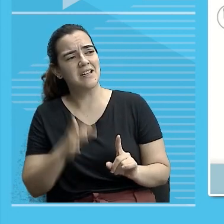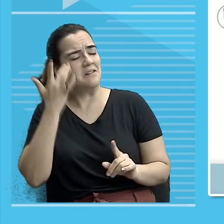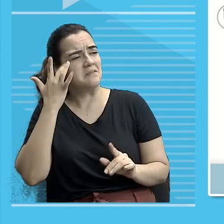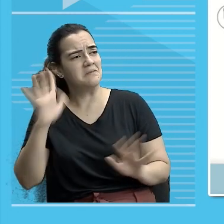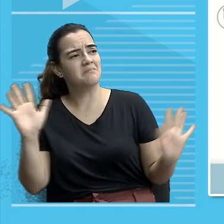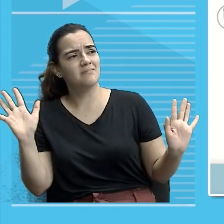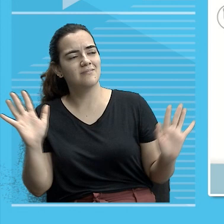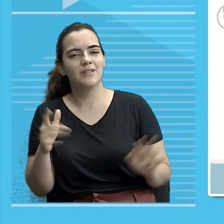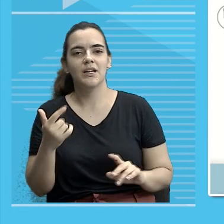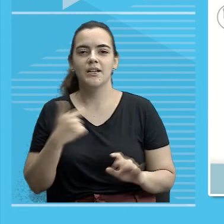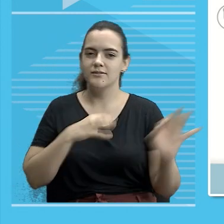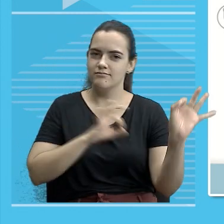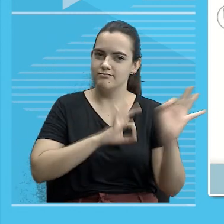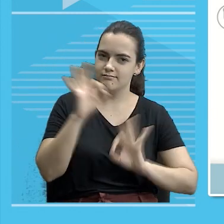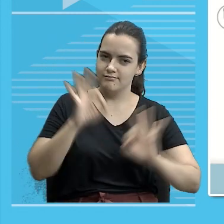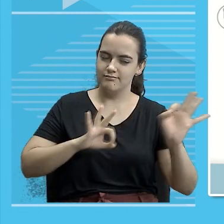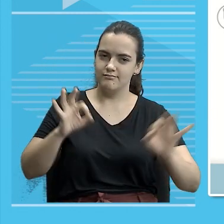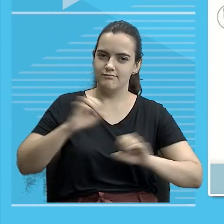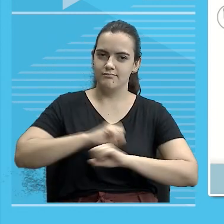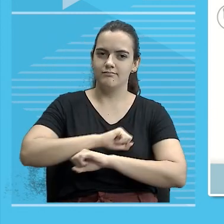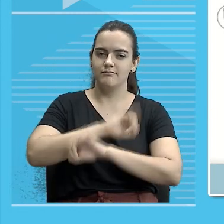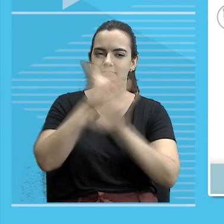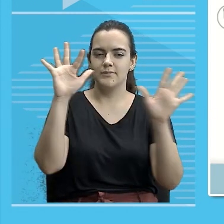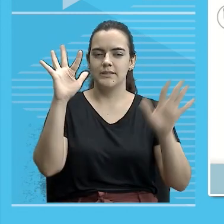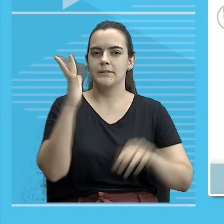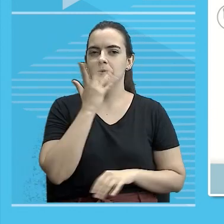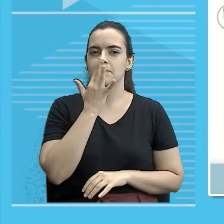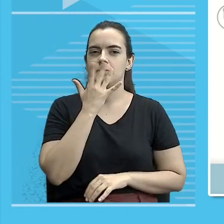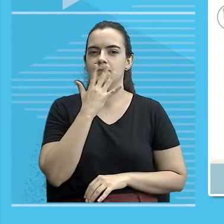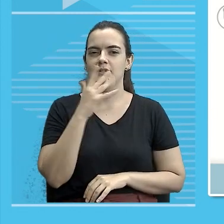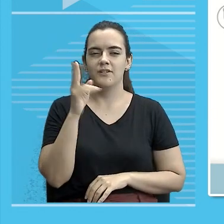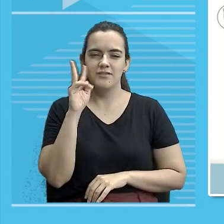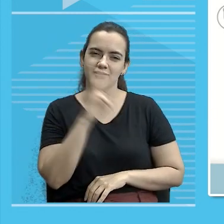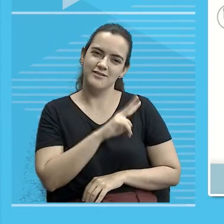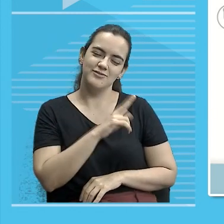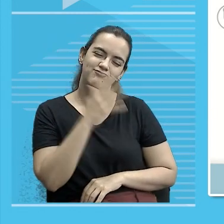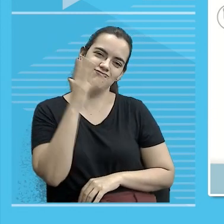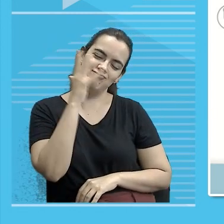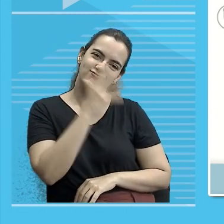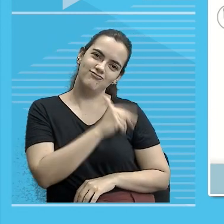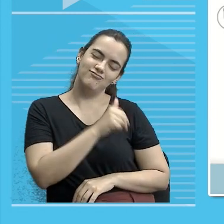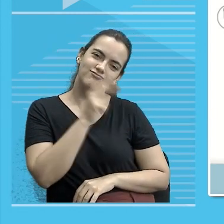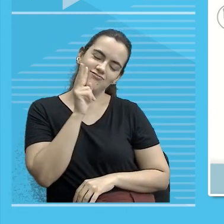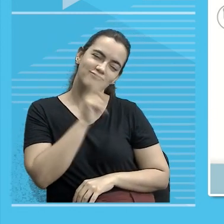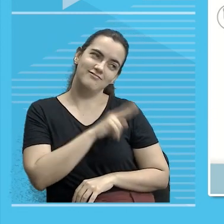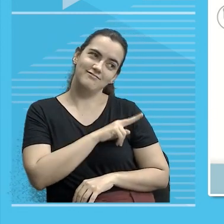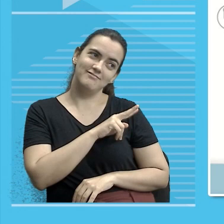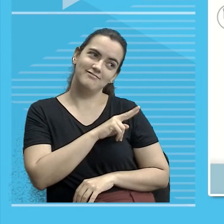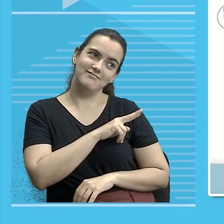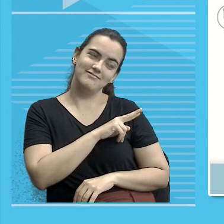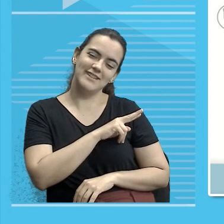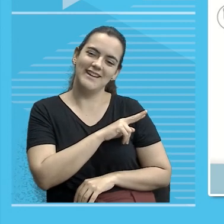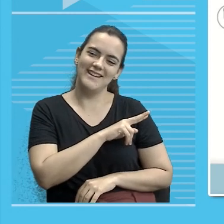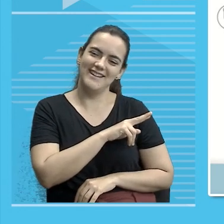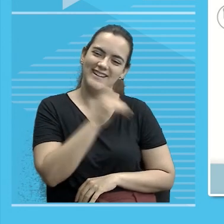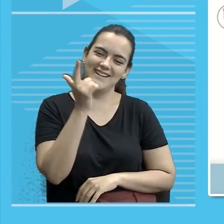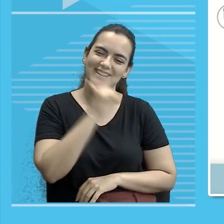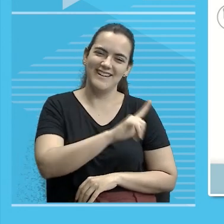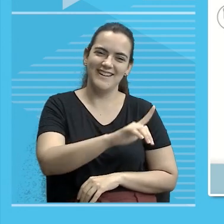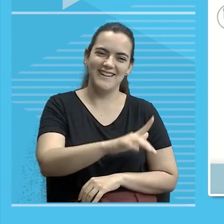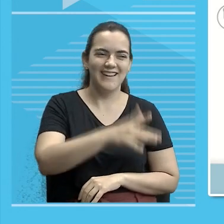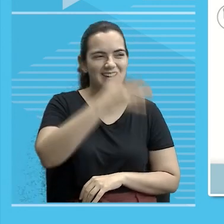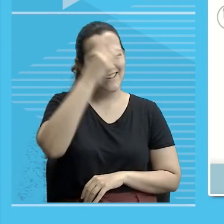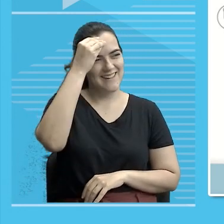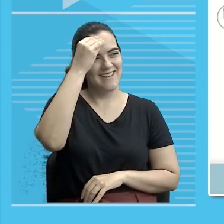eu coloquei bem colorido para vocês não ter preguiça ficar assim ó mais bonitinho você dá uma lida vocês vão